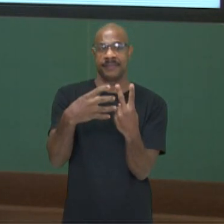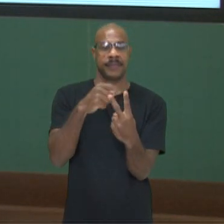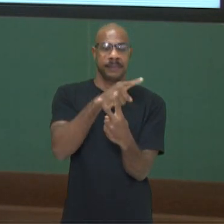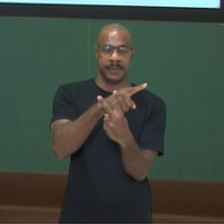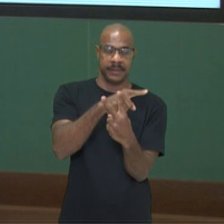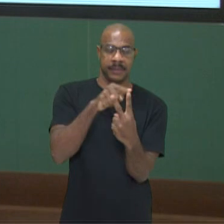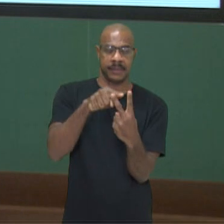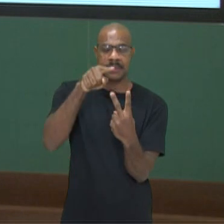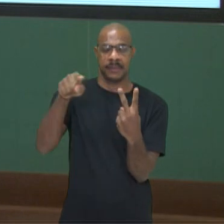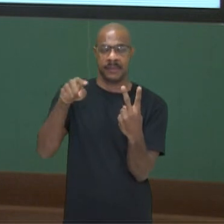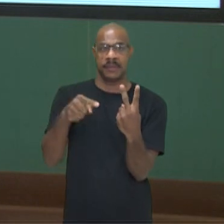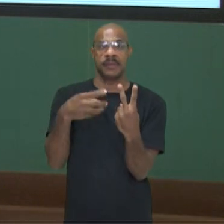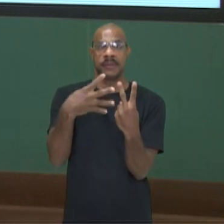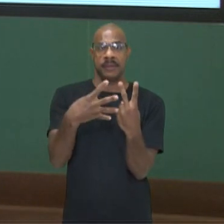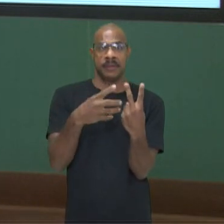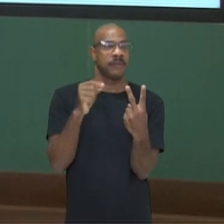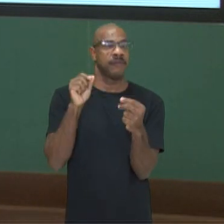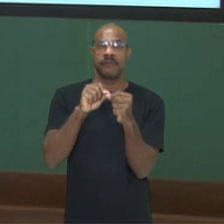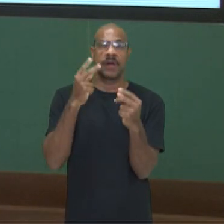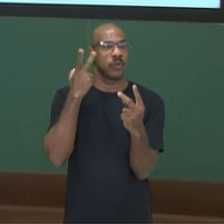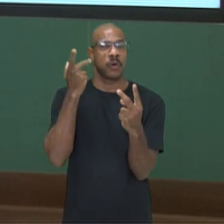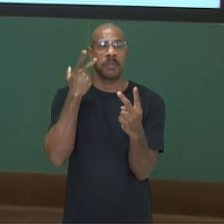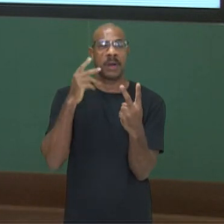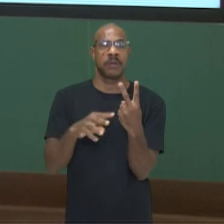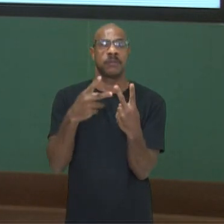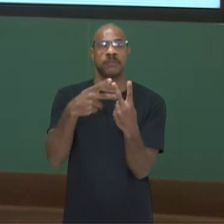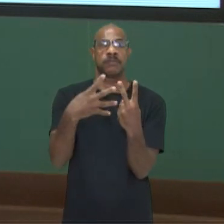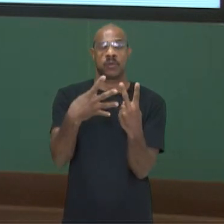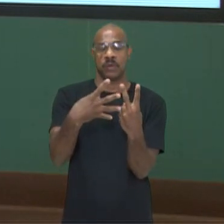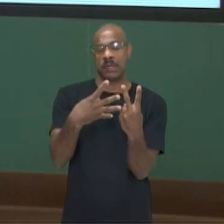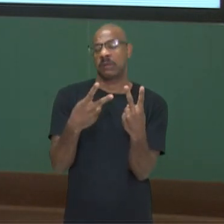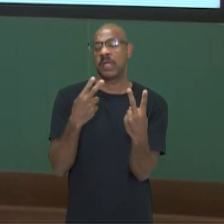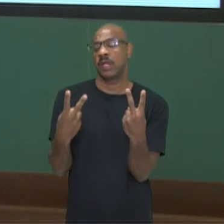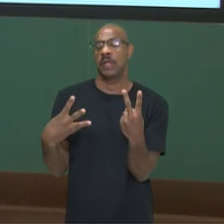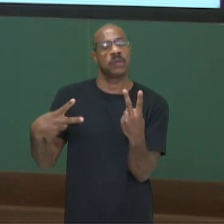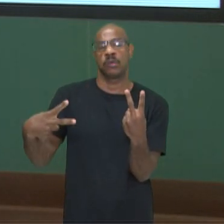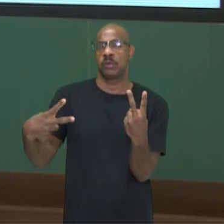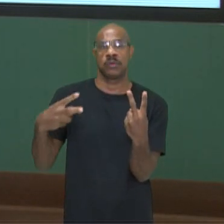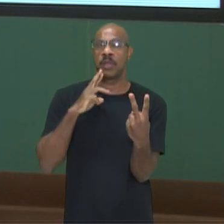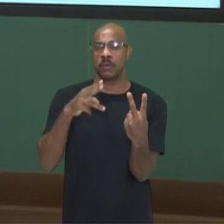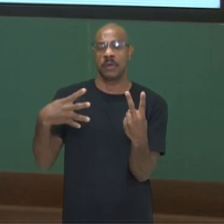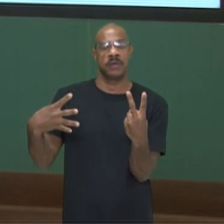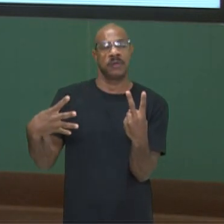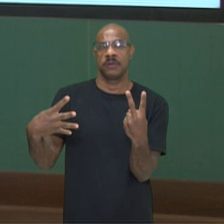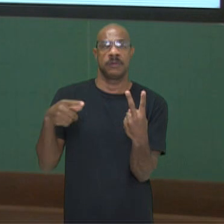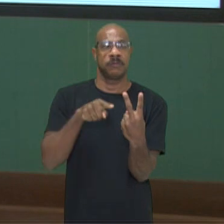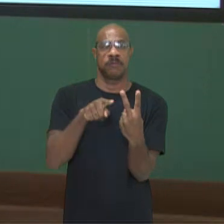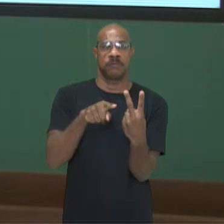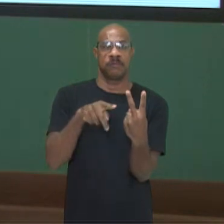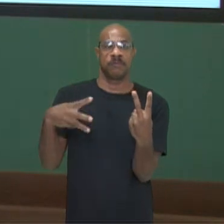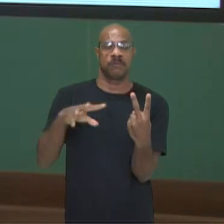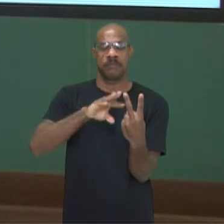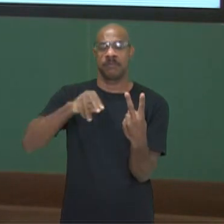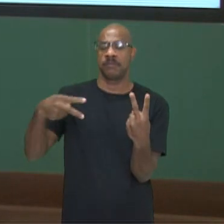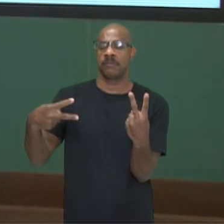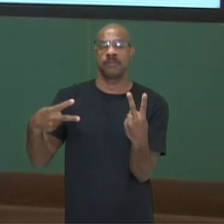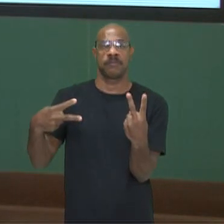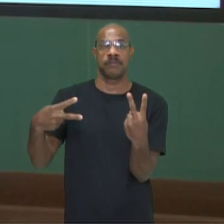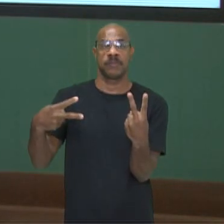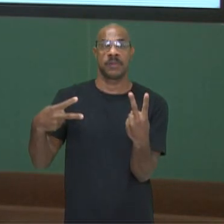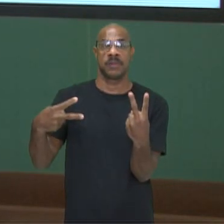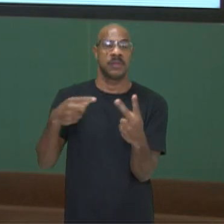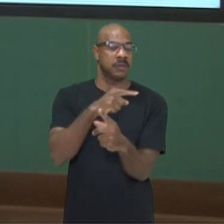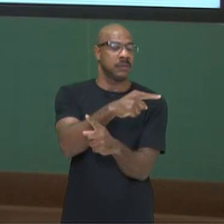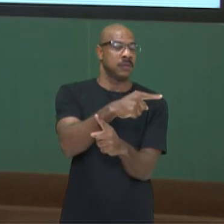a raiz, normalmente, você já sabe que a raiz quadrada de 4 é 2, e esse 2zinho, ele tem que vir acompanhado